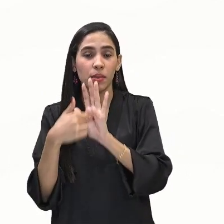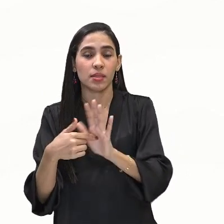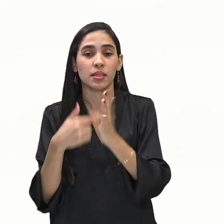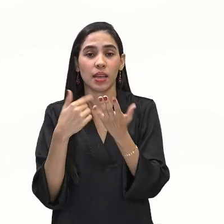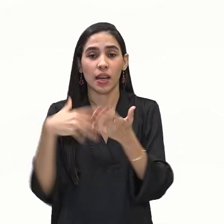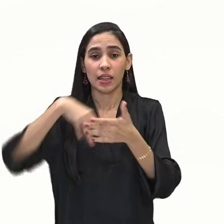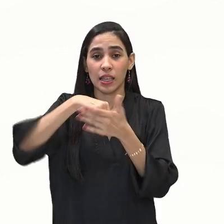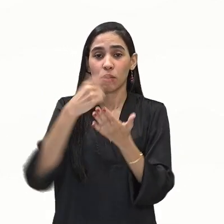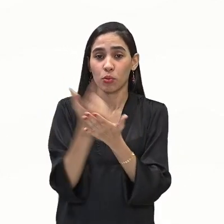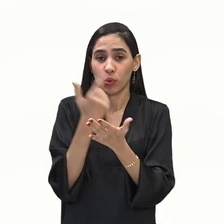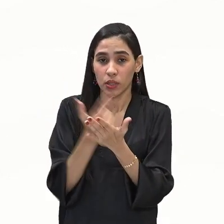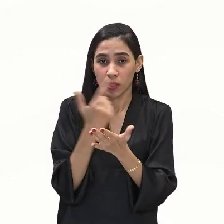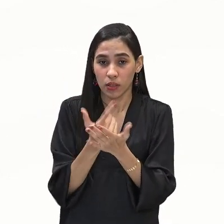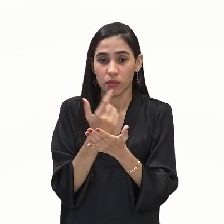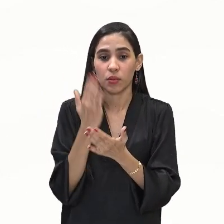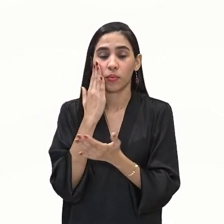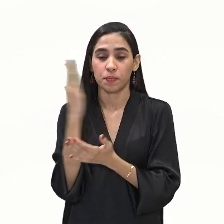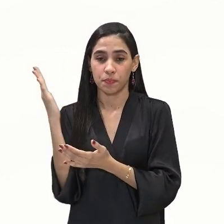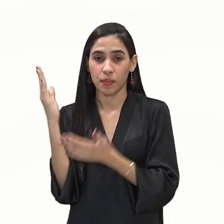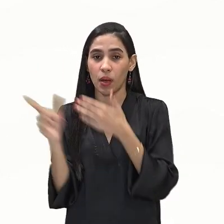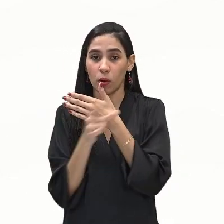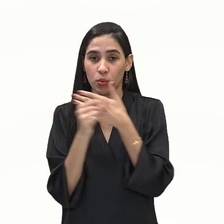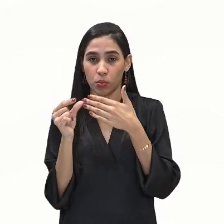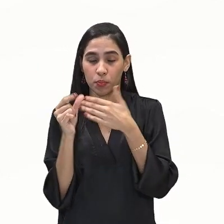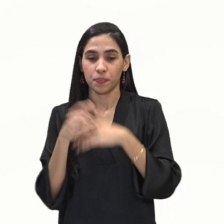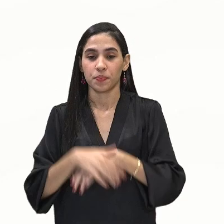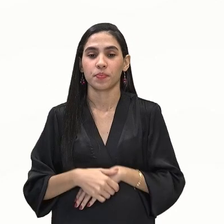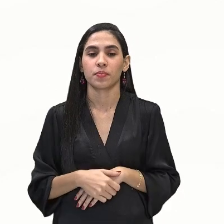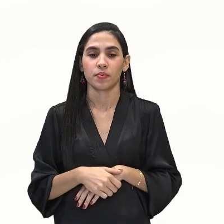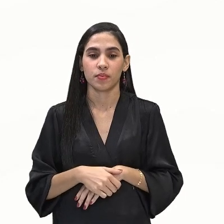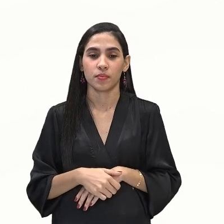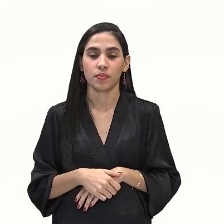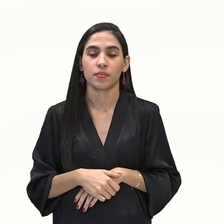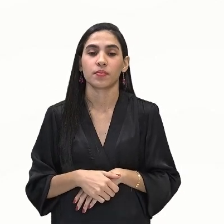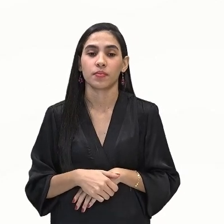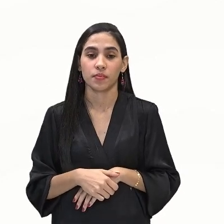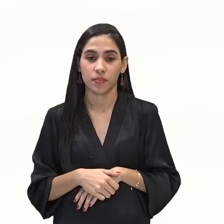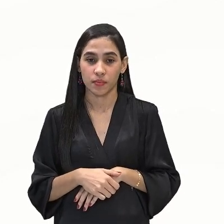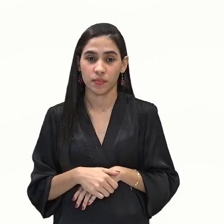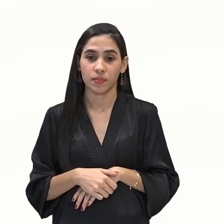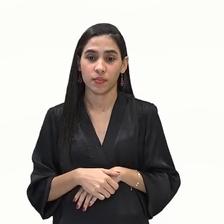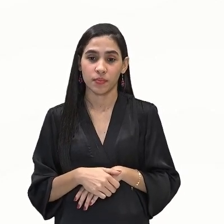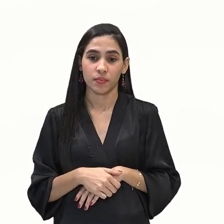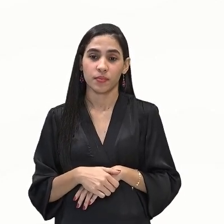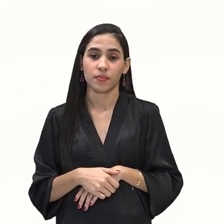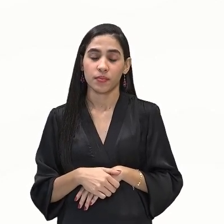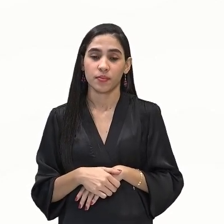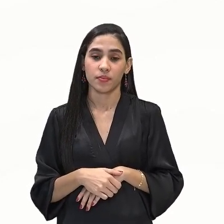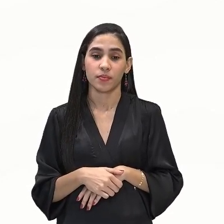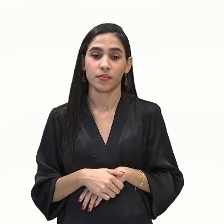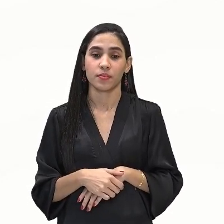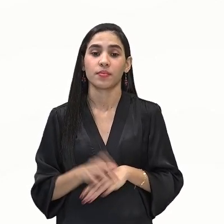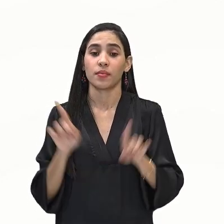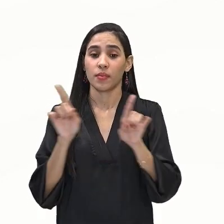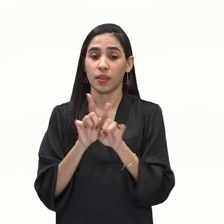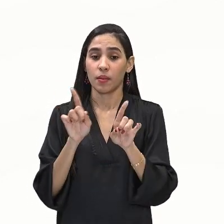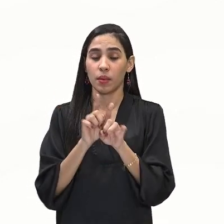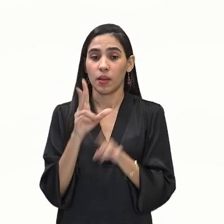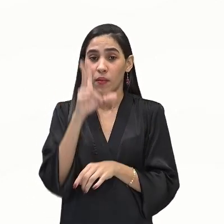e Gonçalves de Magalhães. Muito bem. E há também o que a gente pode considerar uma